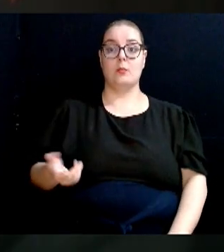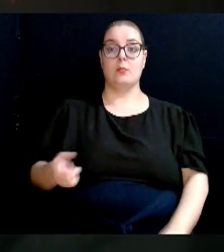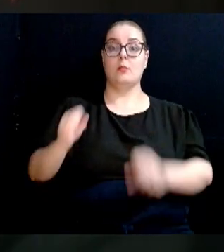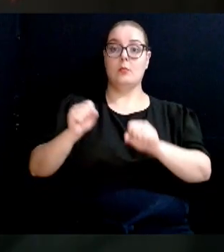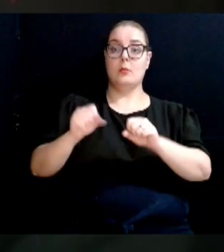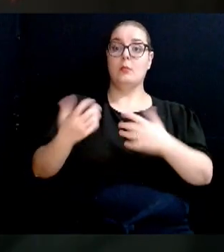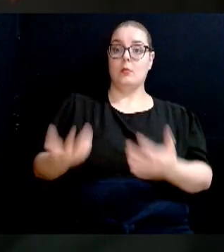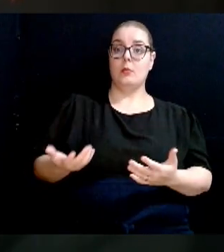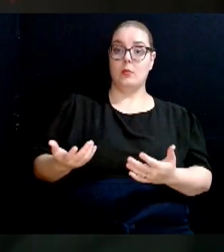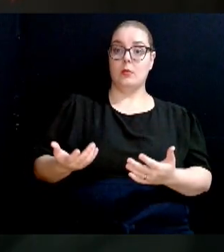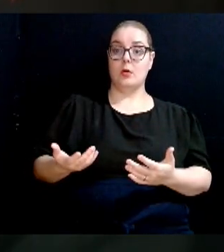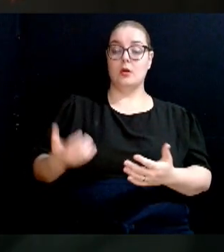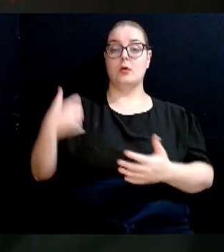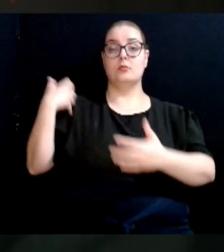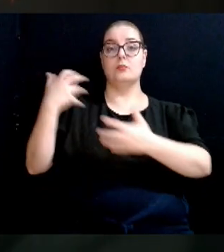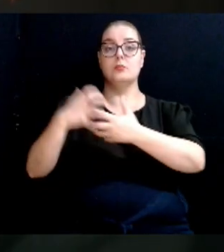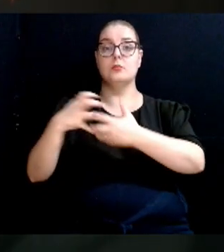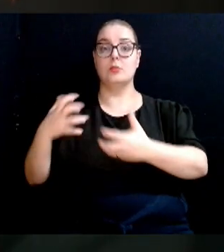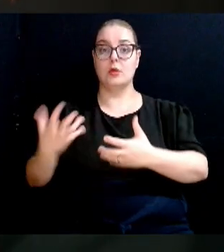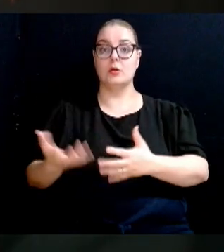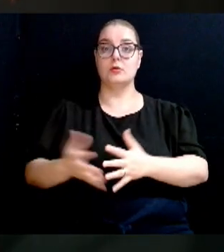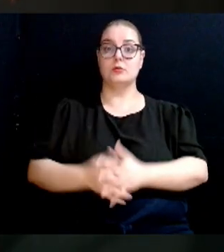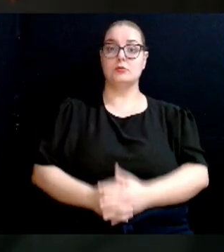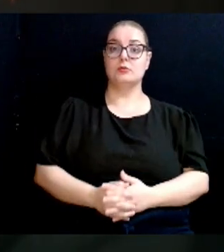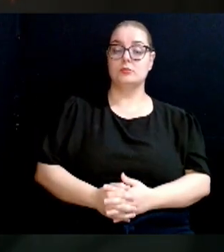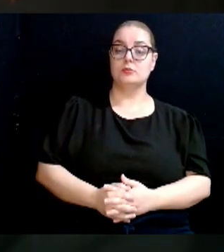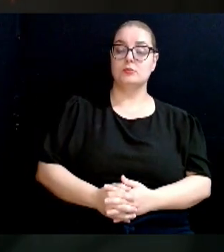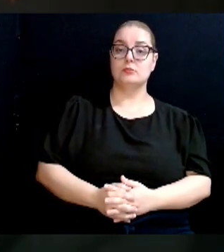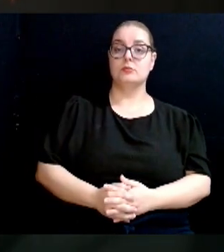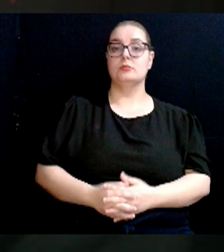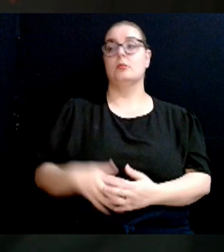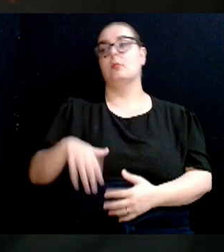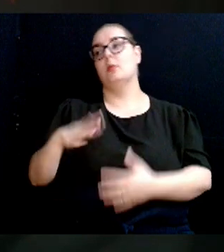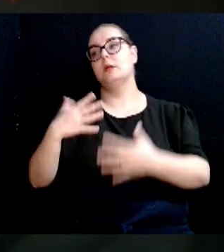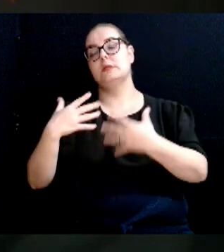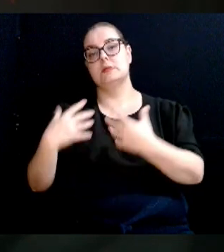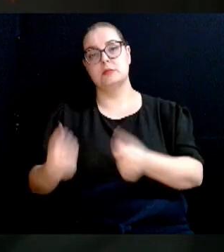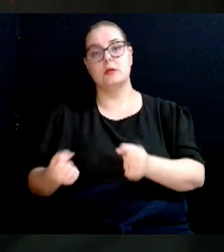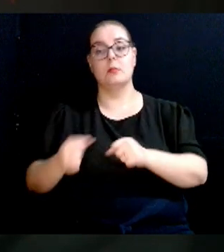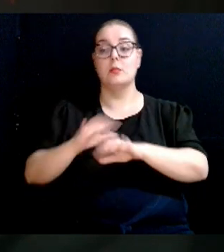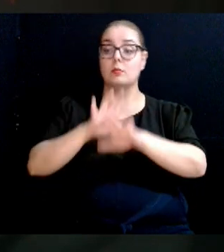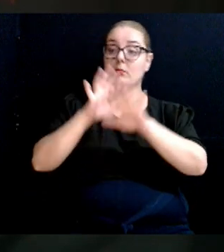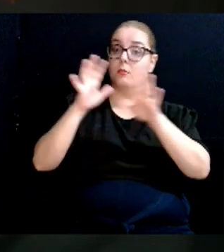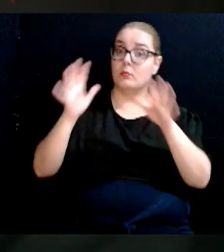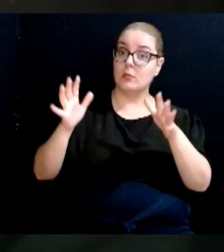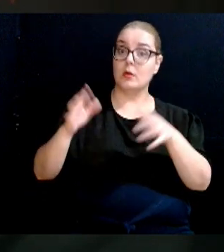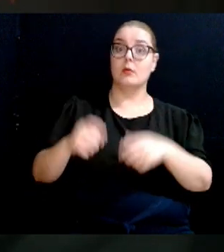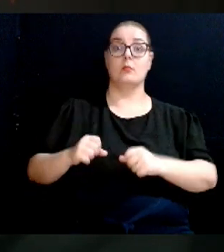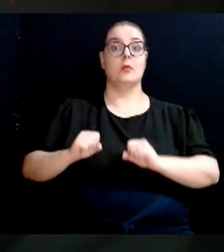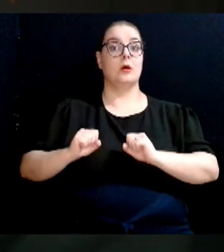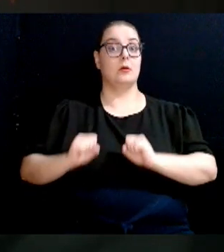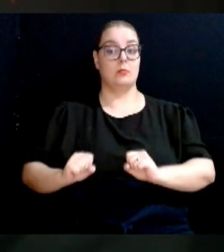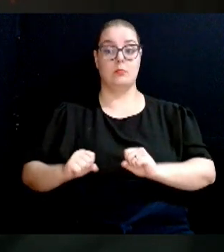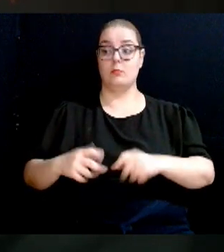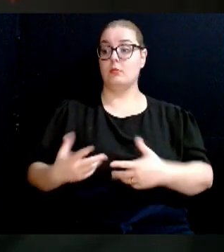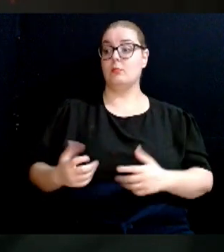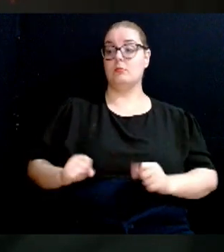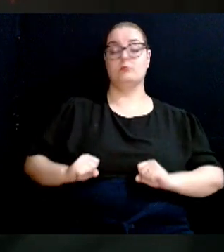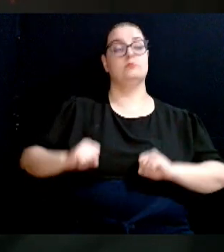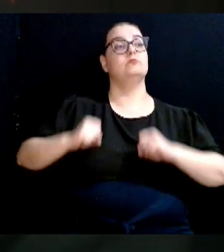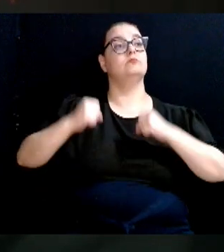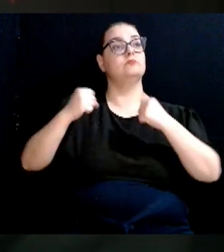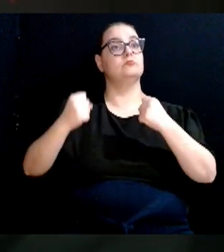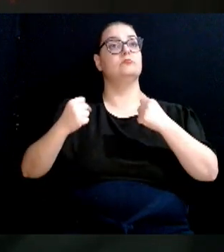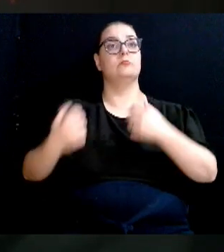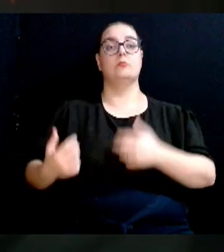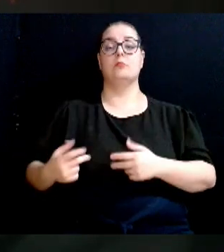um envelhecimento com mais aceitação, com mais clareza, com mais exposição, mais saúde, mais entendimento.